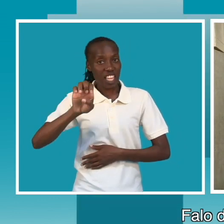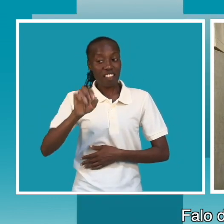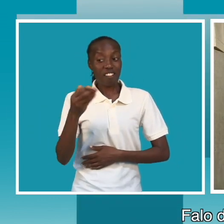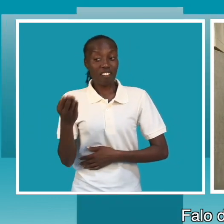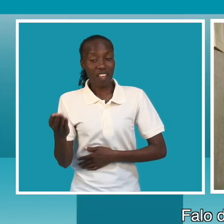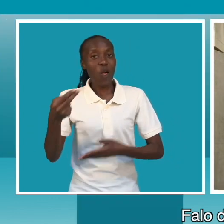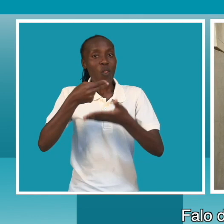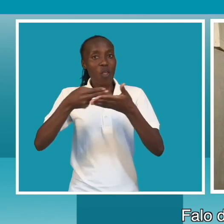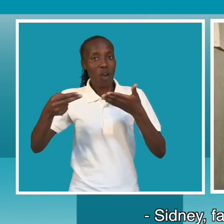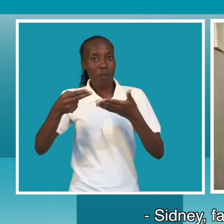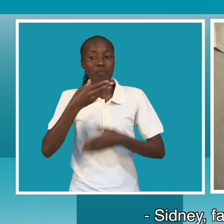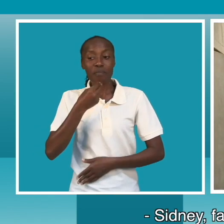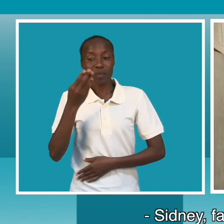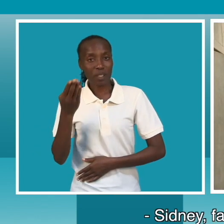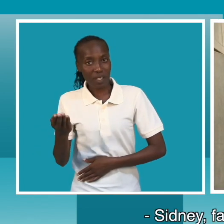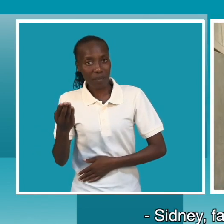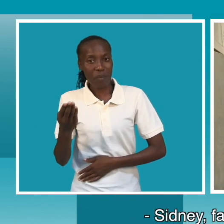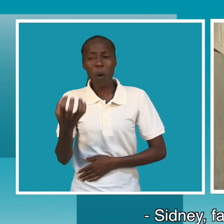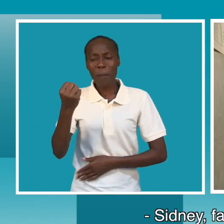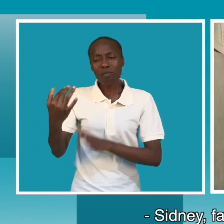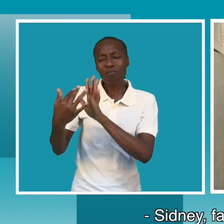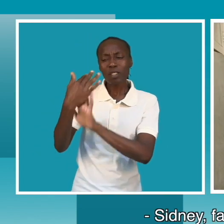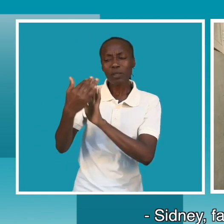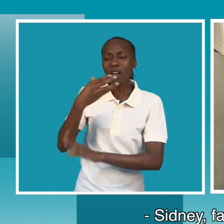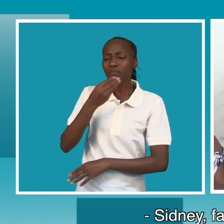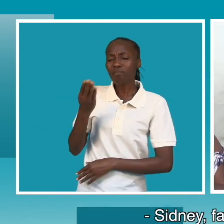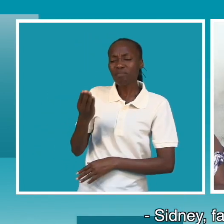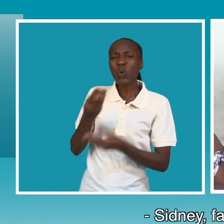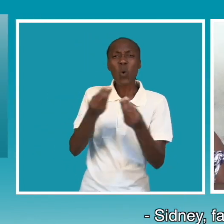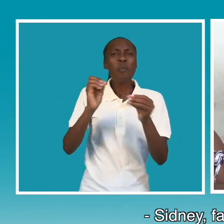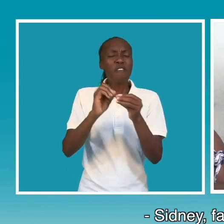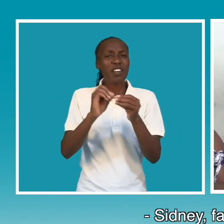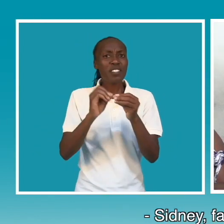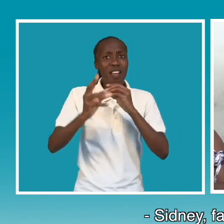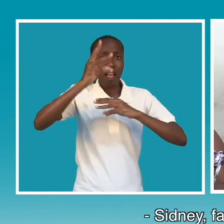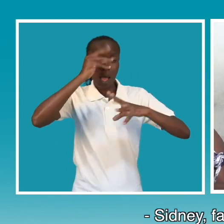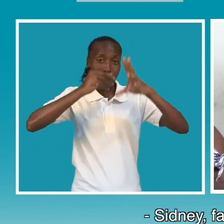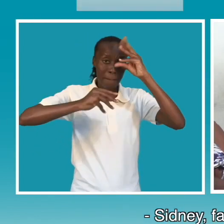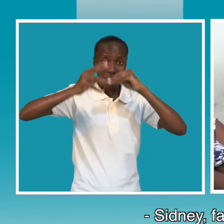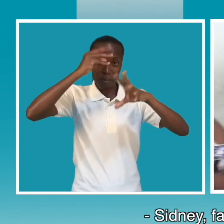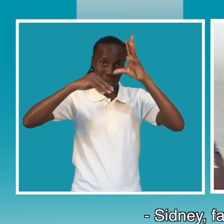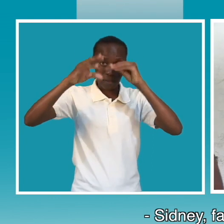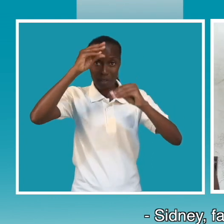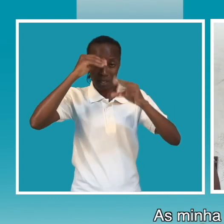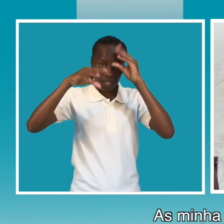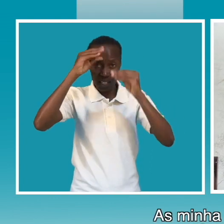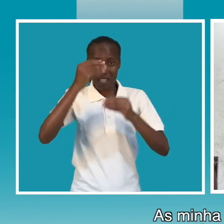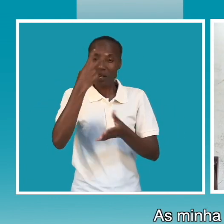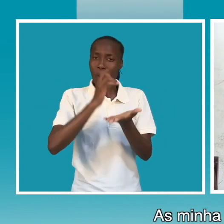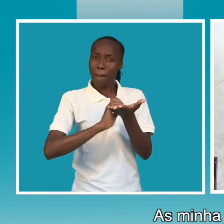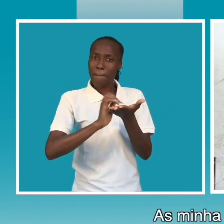não é? Sidney, contas um pouco como tem sido essas aulas de Braille.